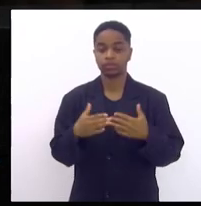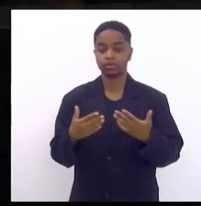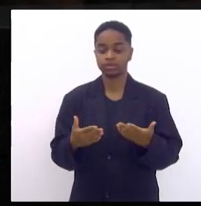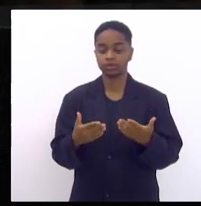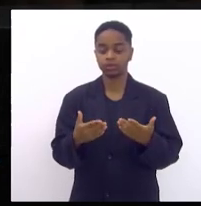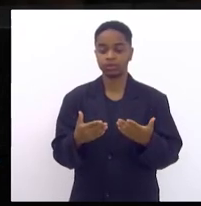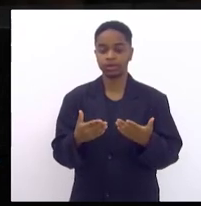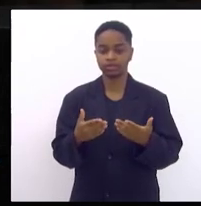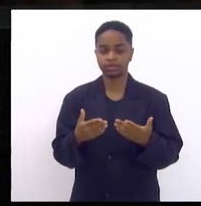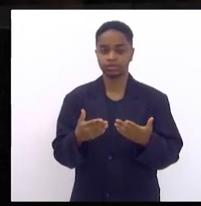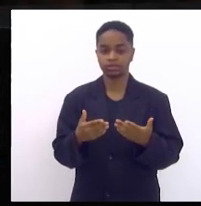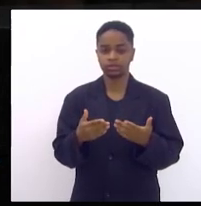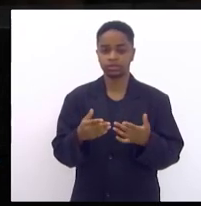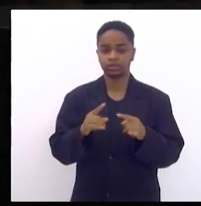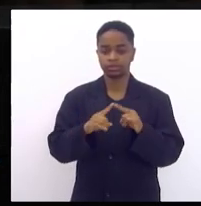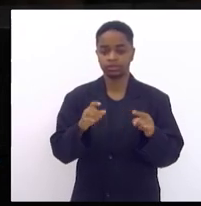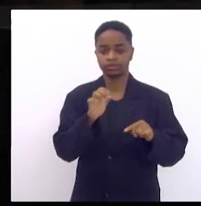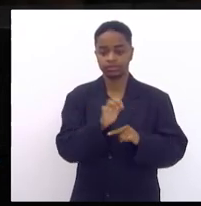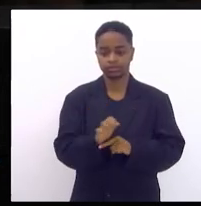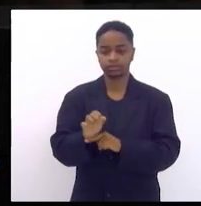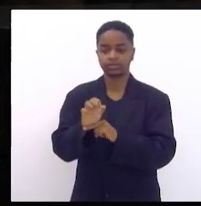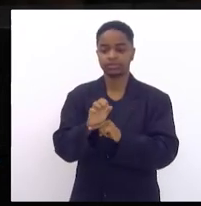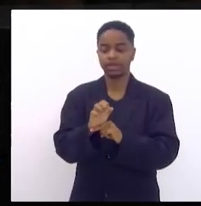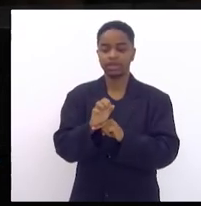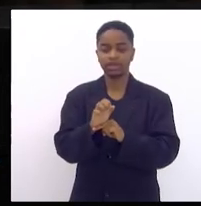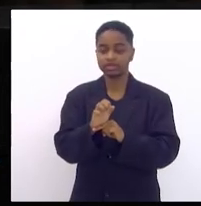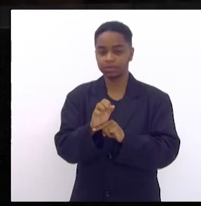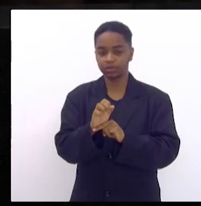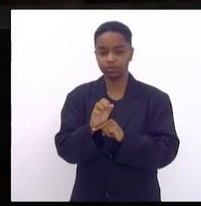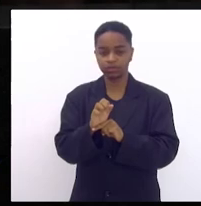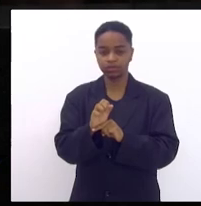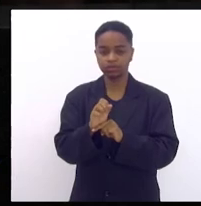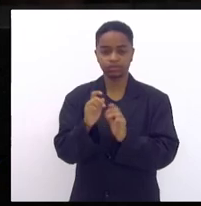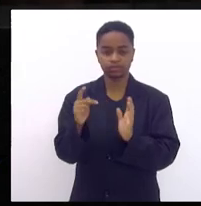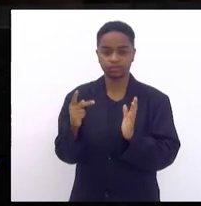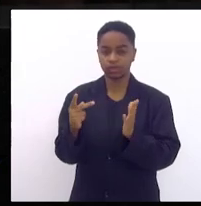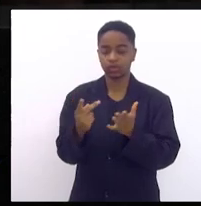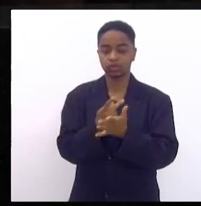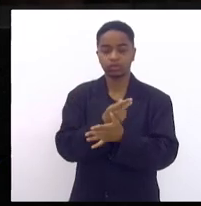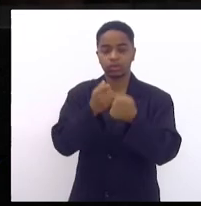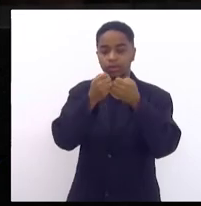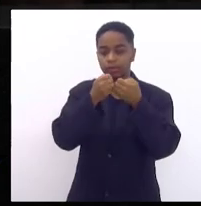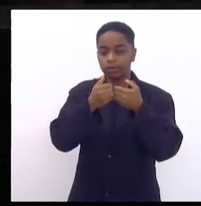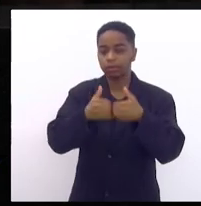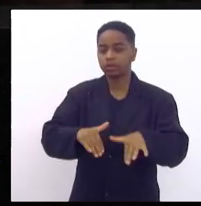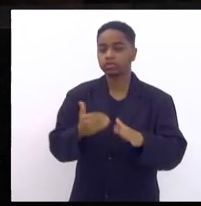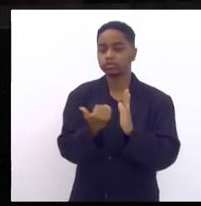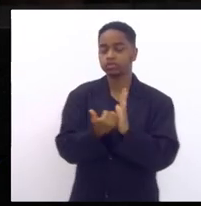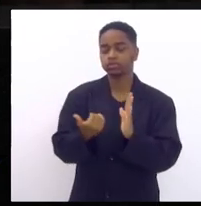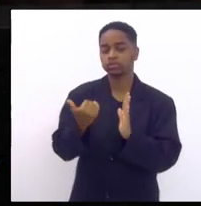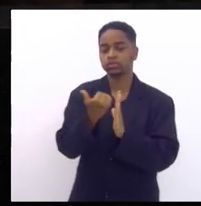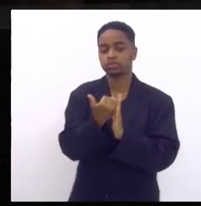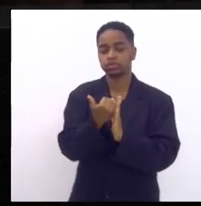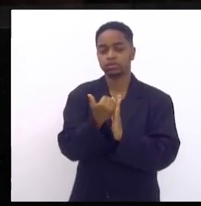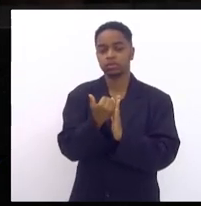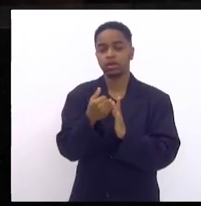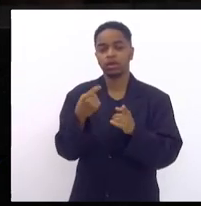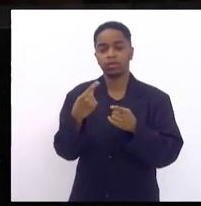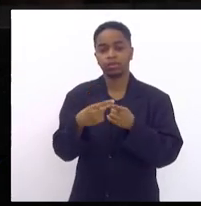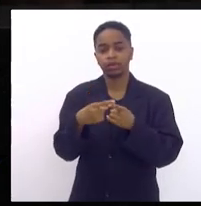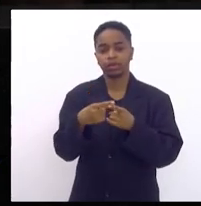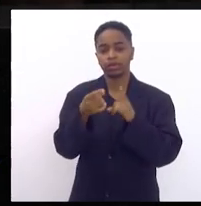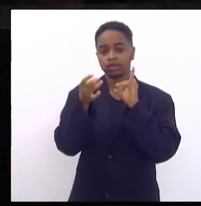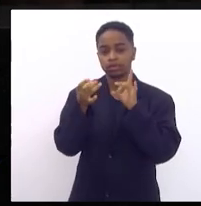estados a cometerem verdadeiros suicídios, função de que abrem mão das